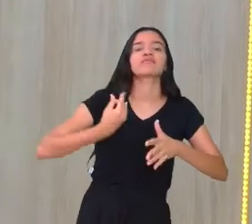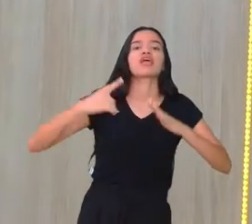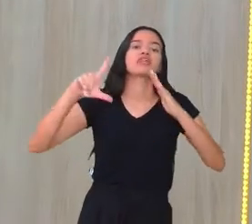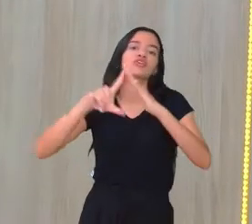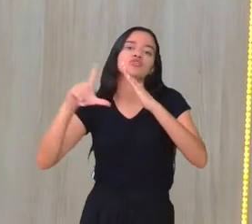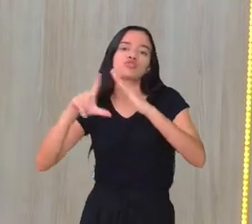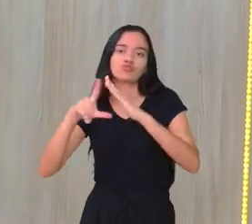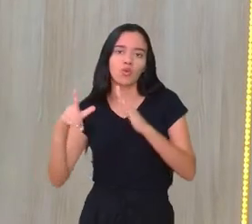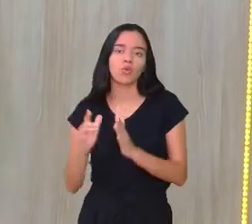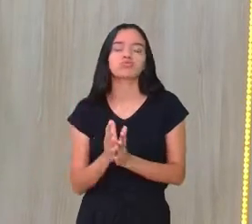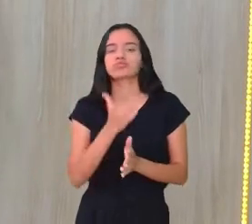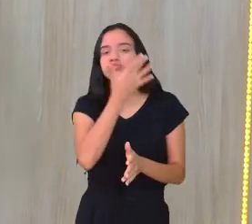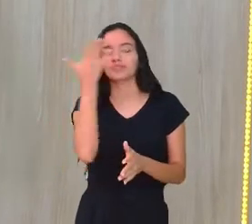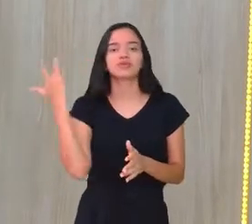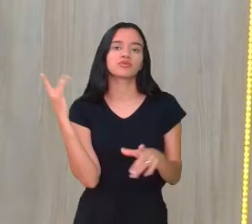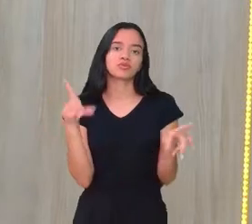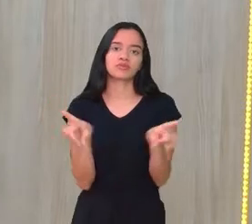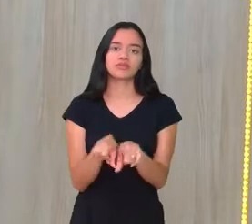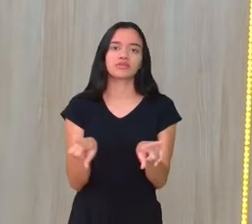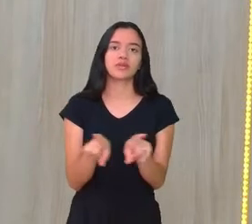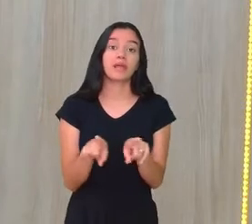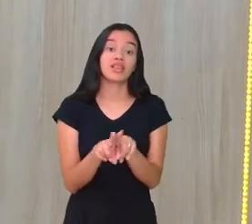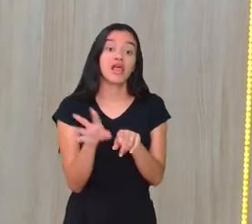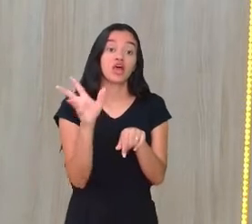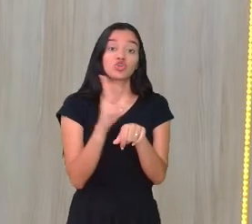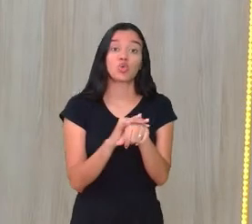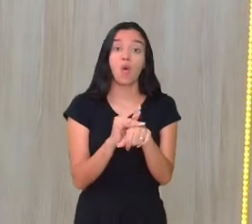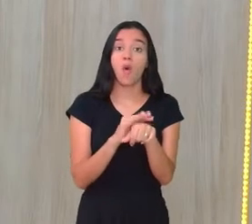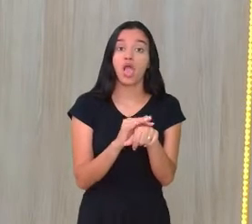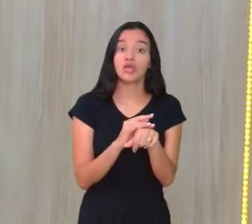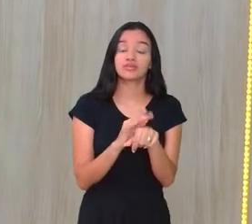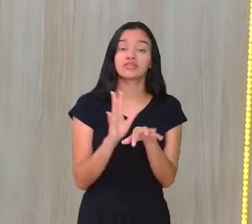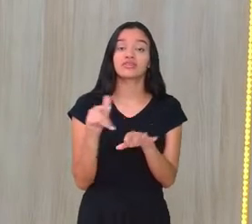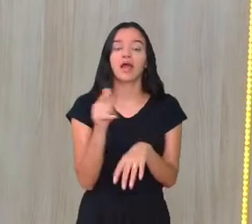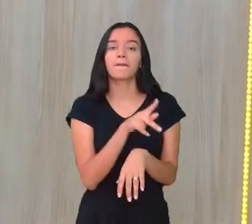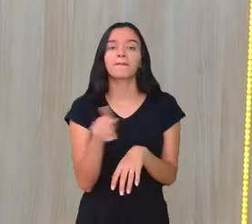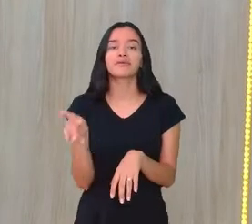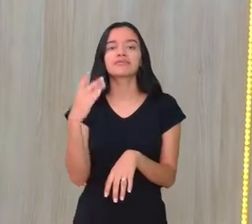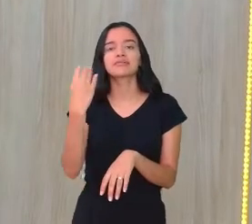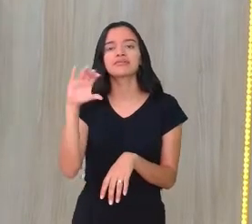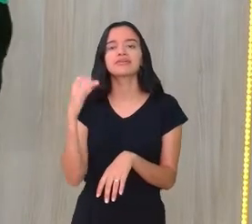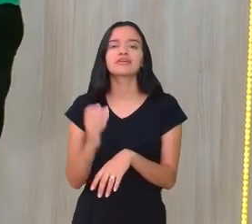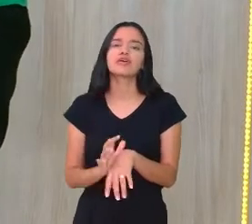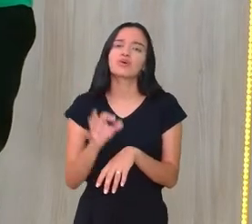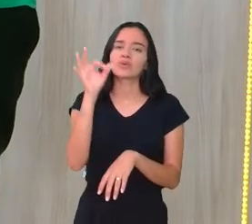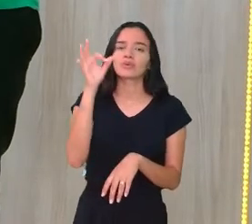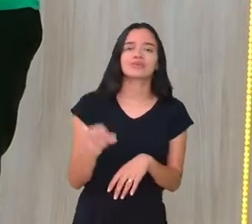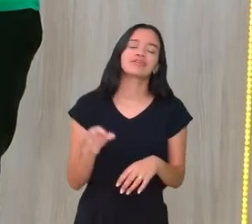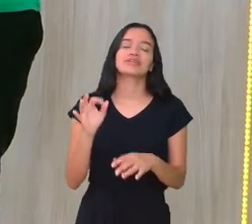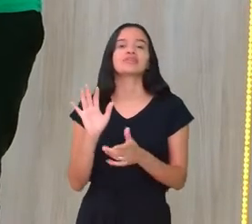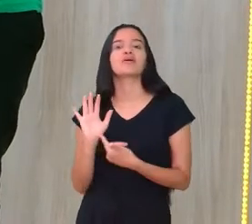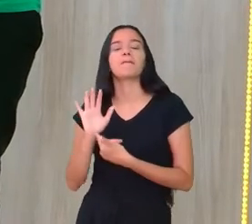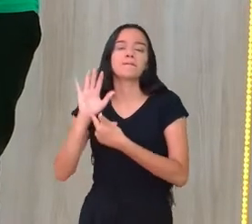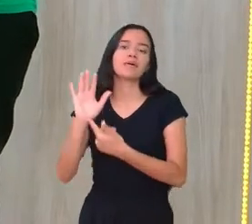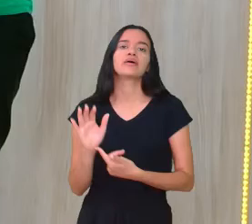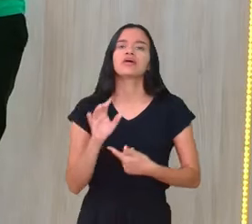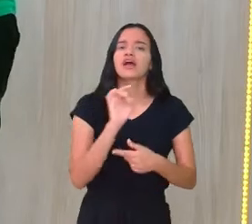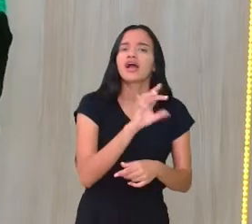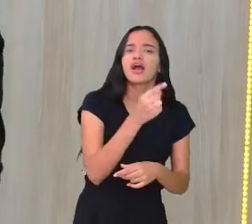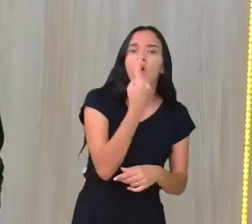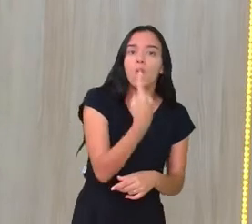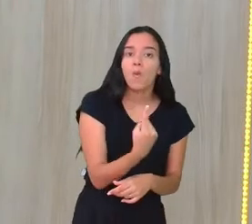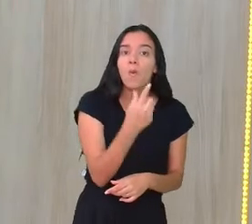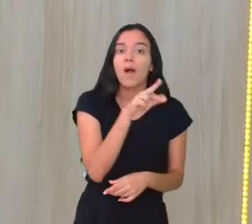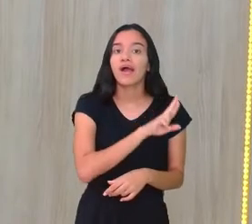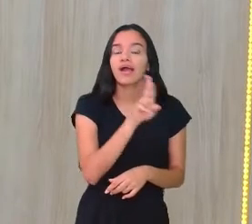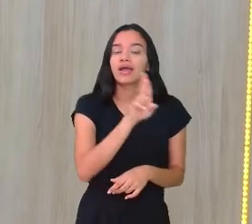e como eu falei, né? Além disso, vai ser vetor de doença, né? Que as professoras de ciências com certeza abordam com vocês. Mas veja, cada R$ 1